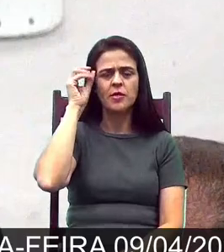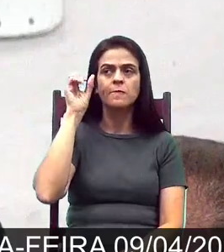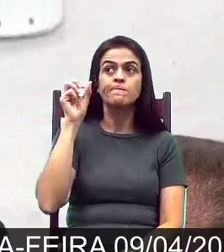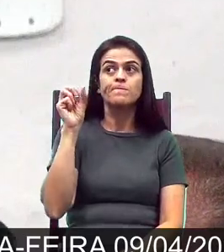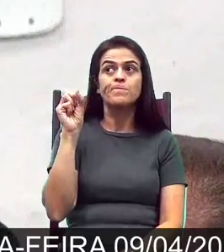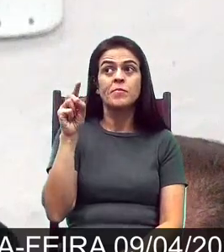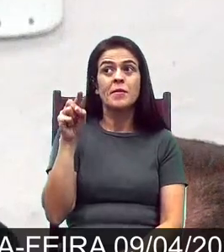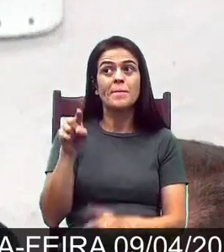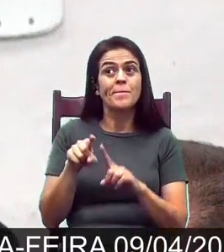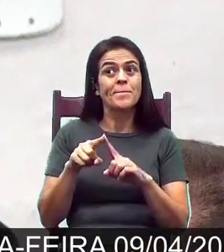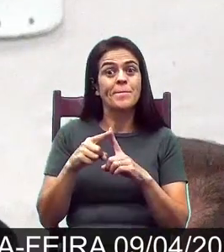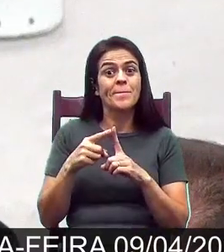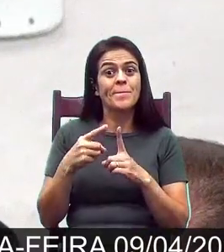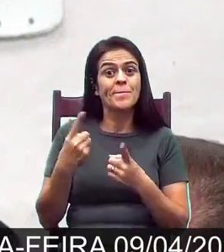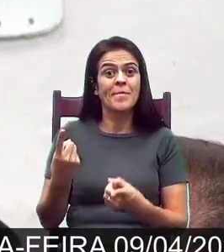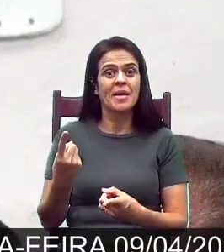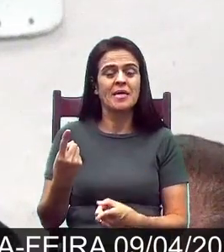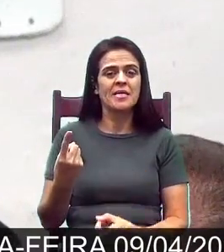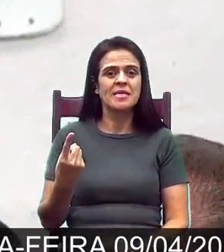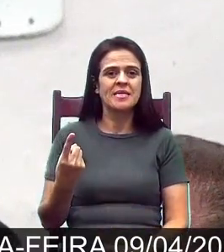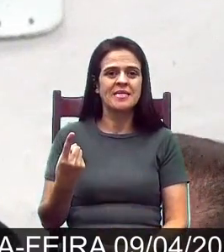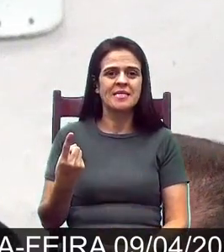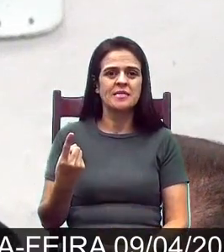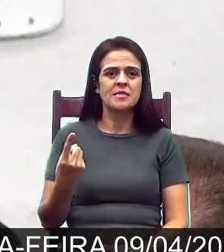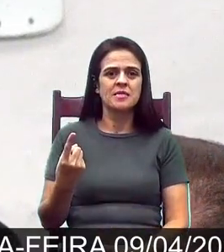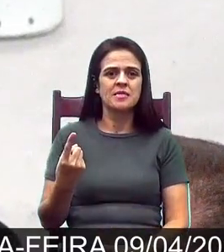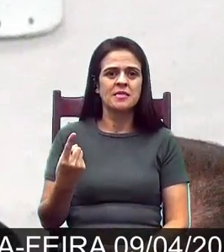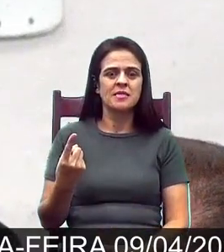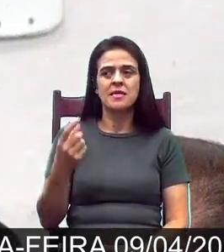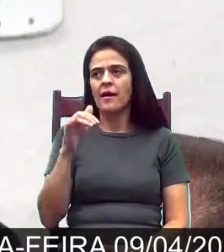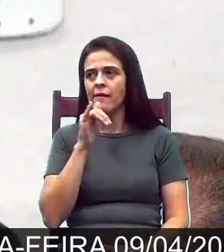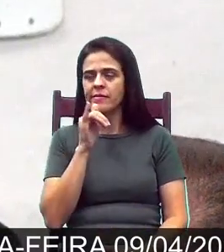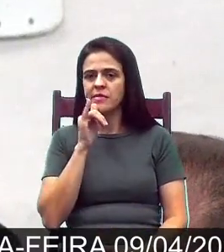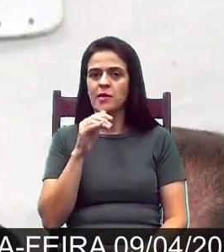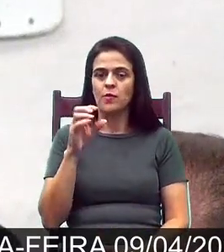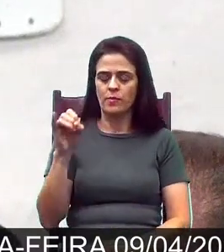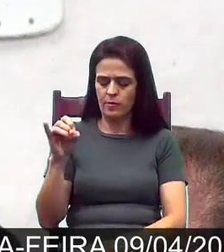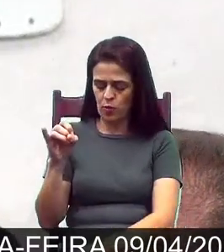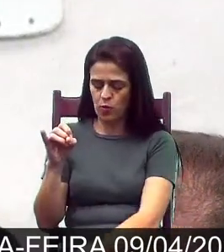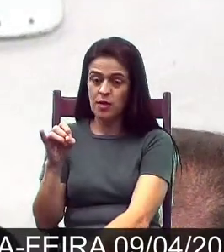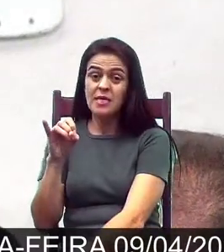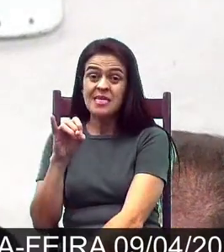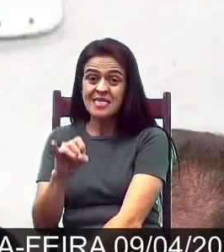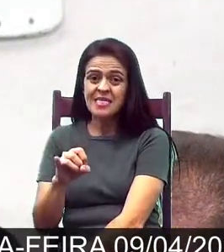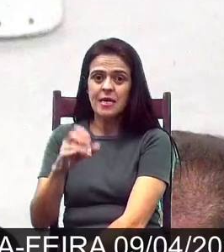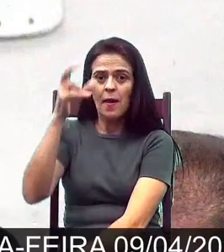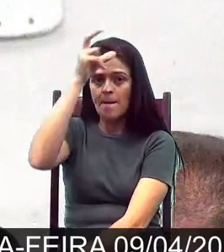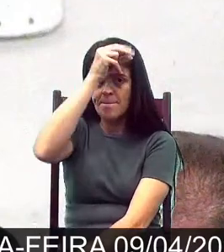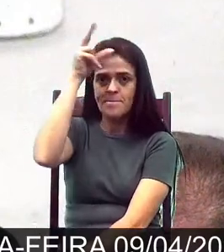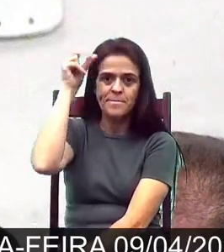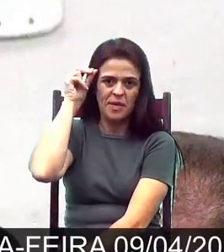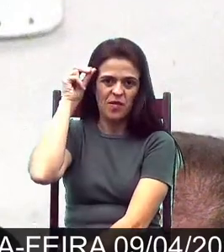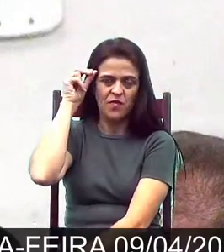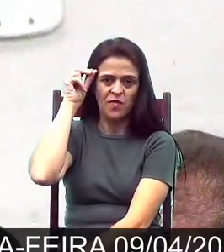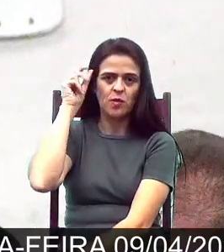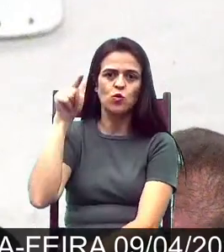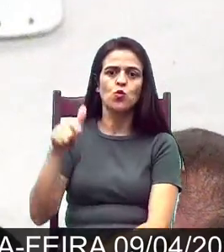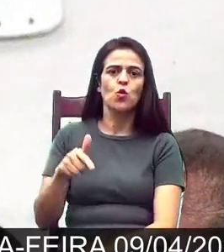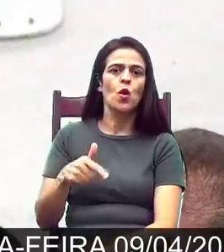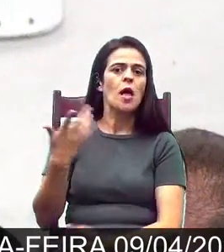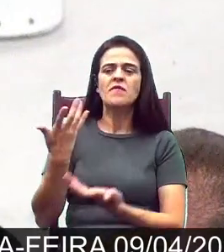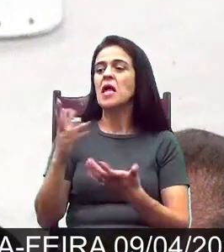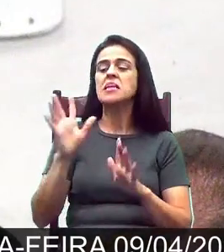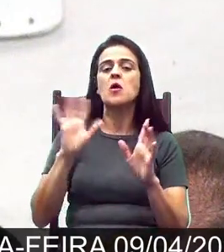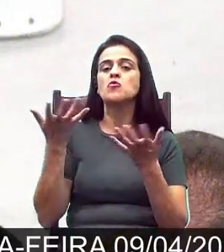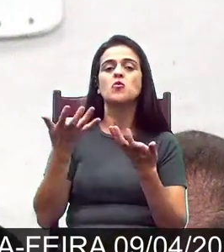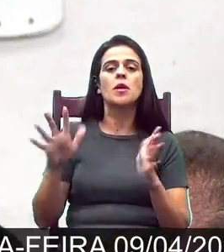se ele não cobrasse o IPTU. Ora, não resolveu, né? O